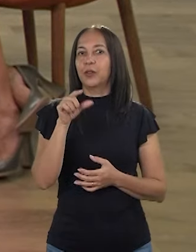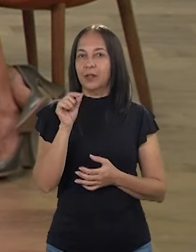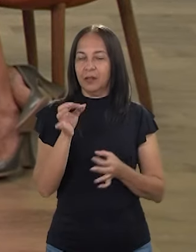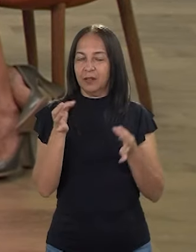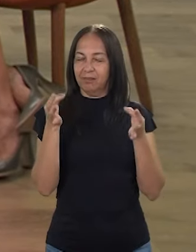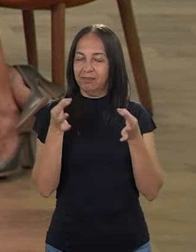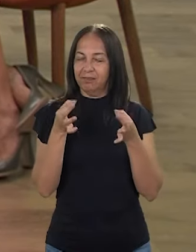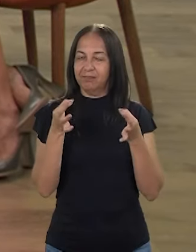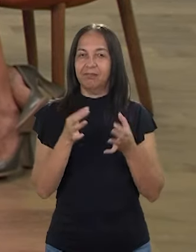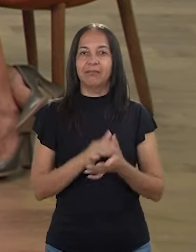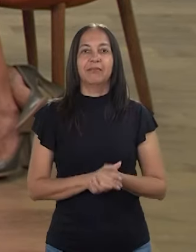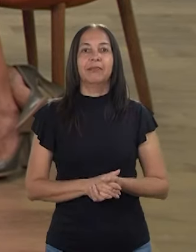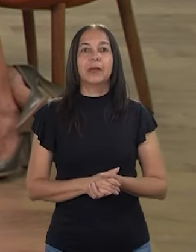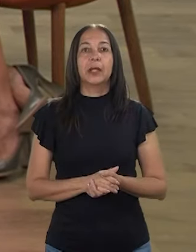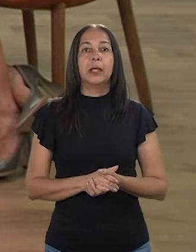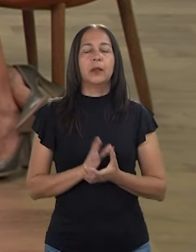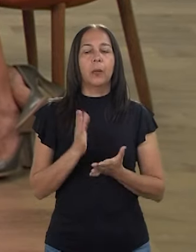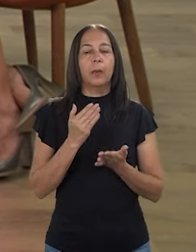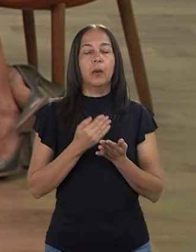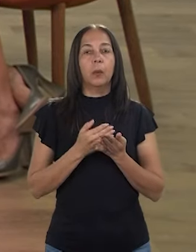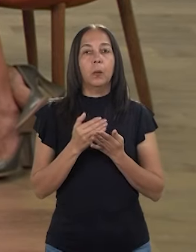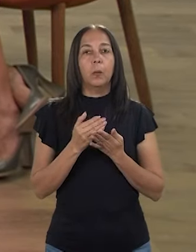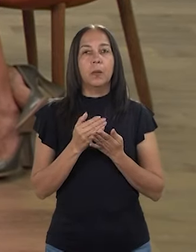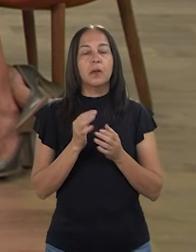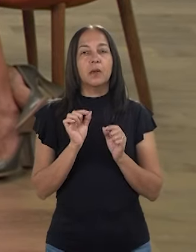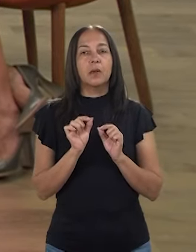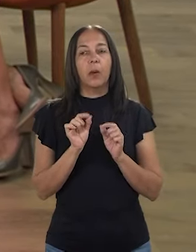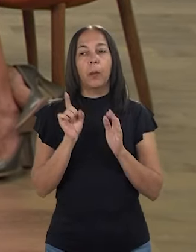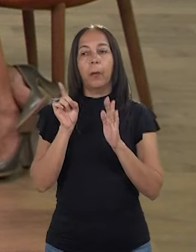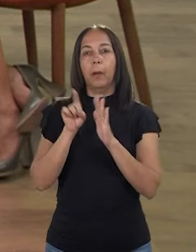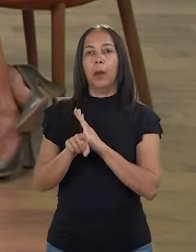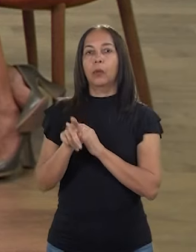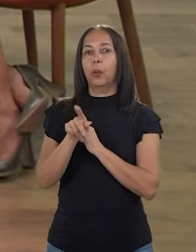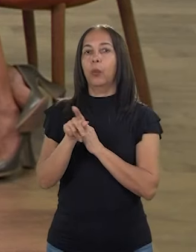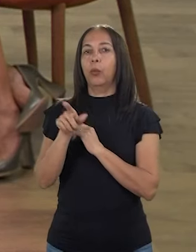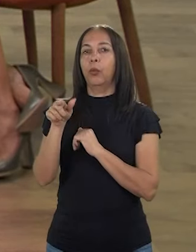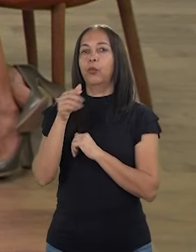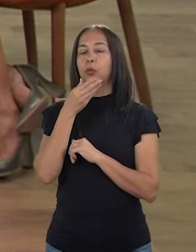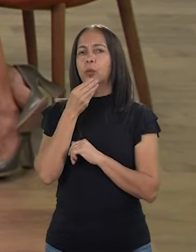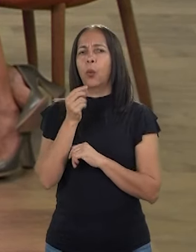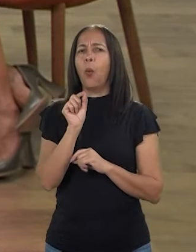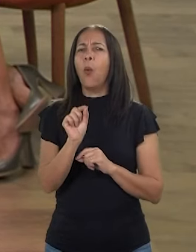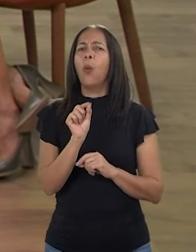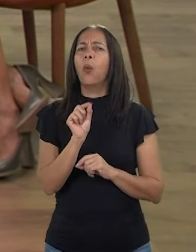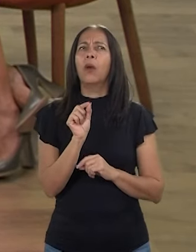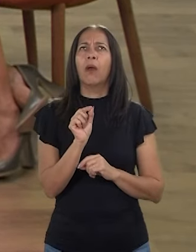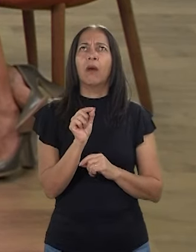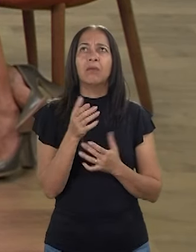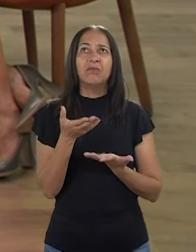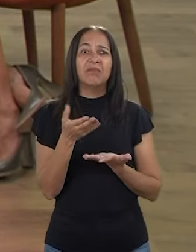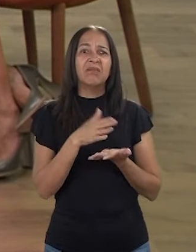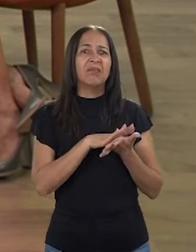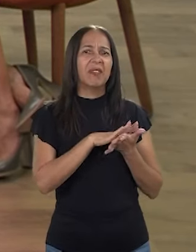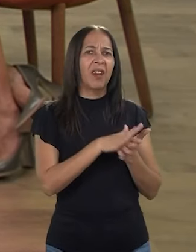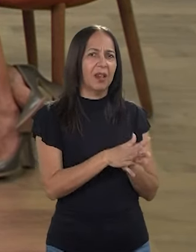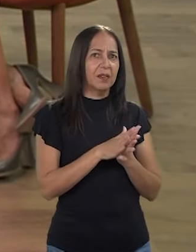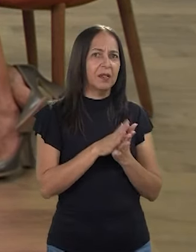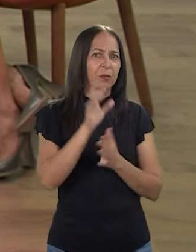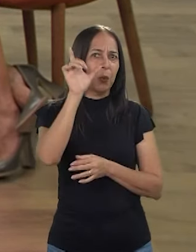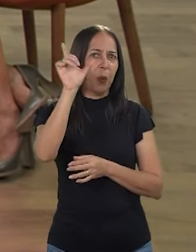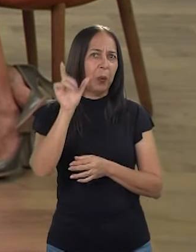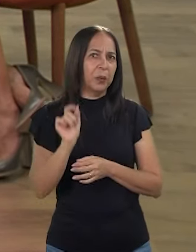nossa bancada foi precisa e para começar bem do comecinho eu vou perguntar tá para o professor o que danado é racismo algoritmo é uma